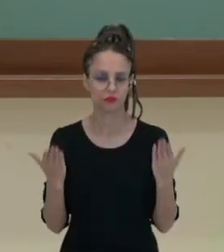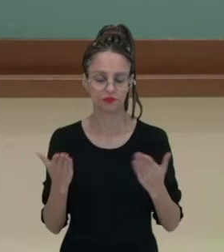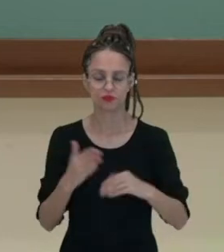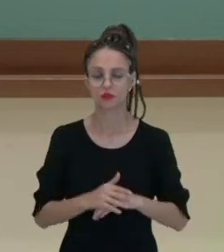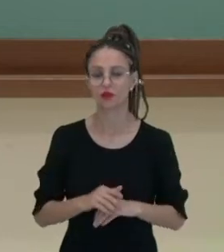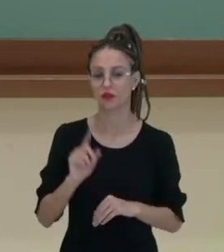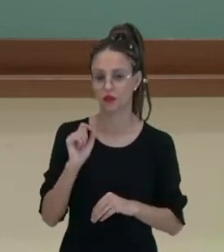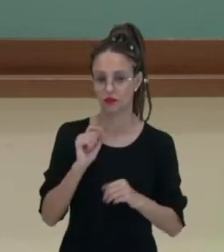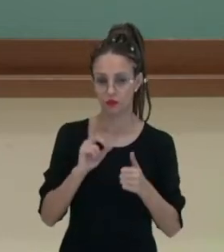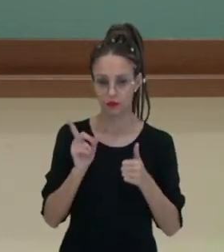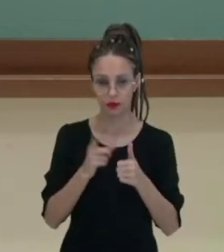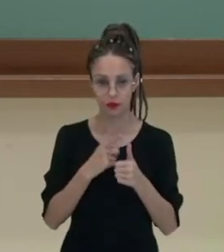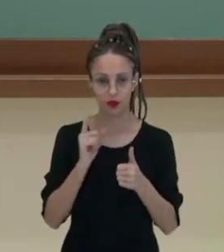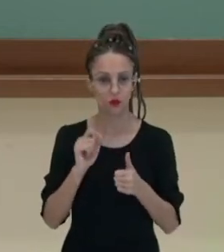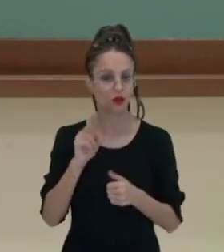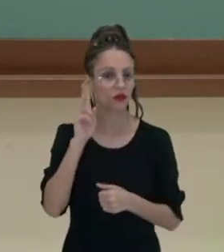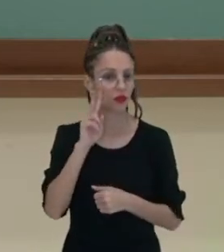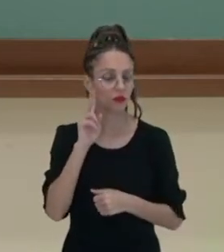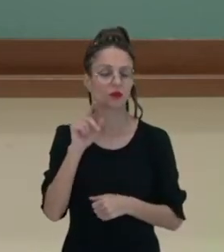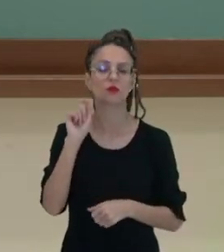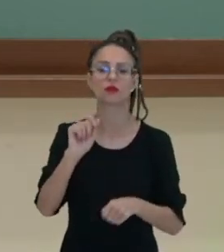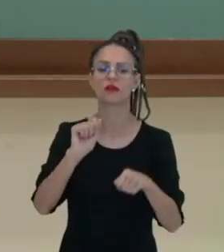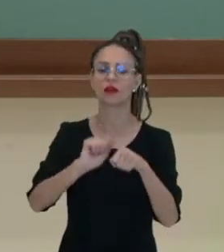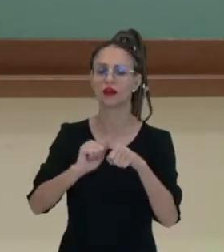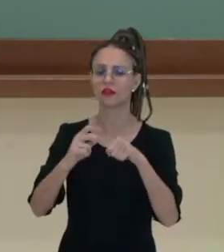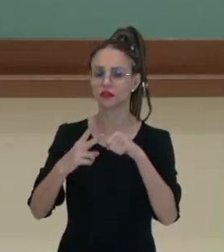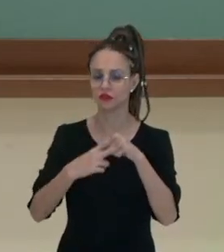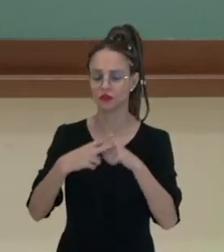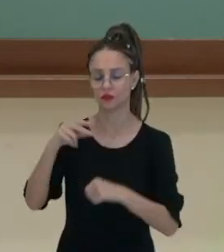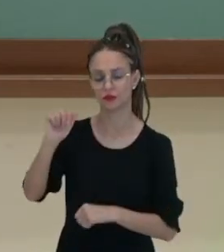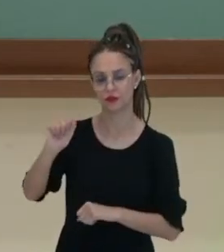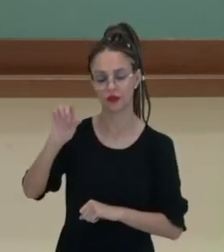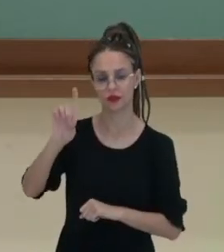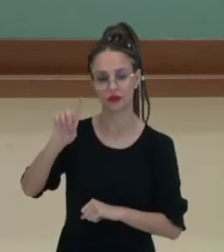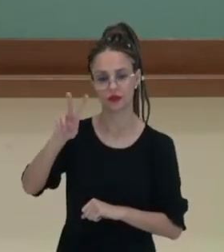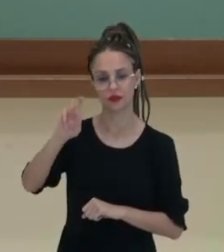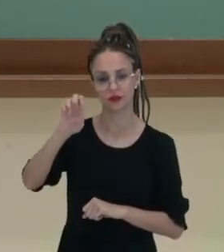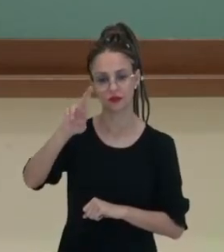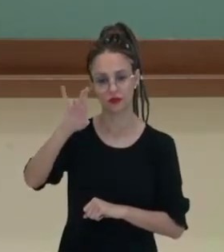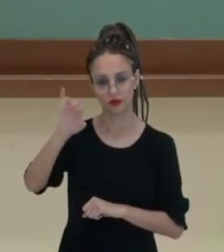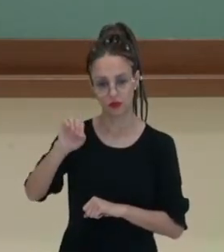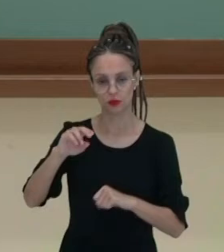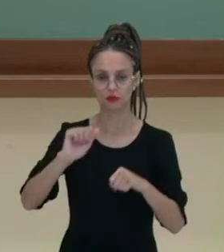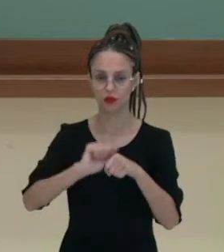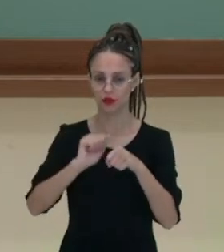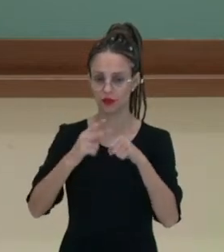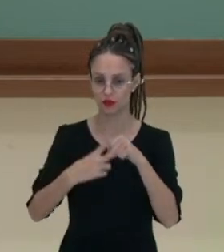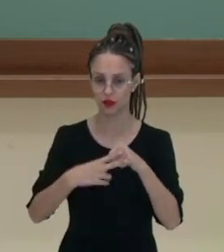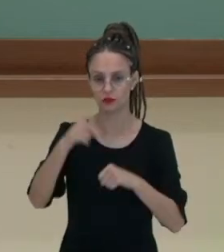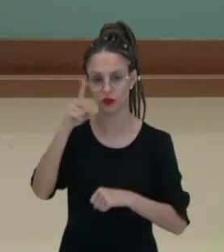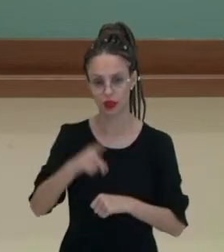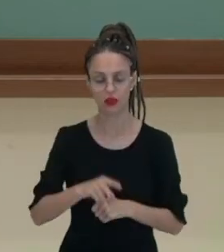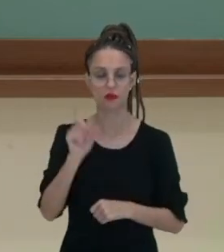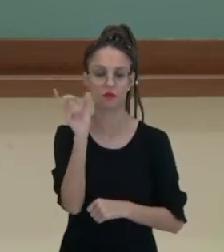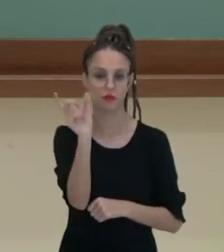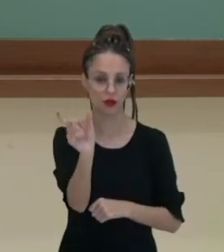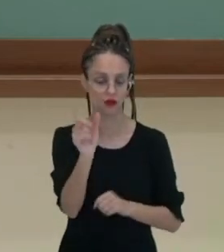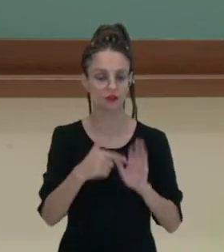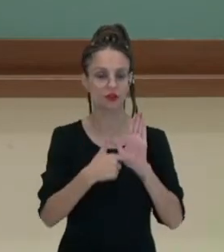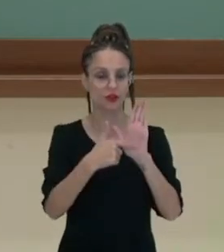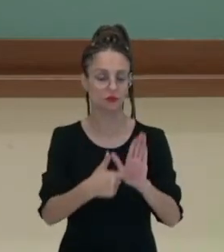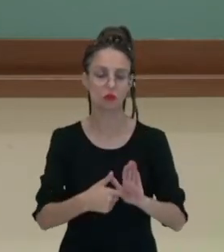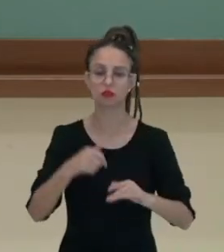Primeira coisa, recordando que é um advérbio, né? Advérbio é uma palavra que indica uma determinada circunstância, seja